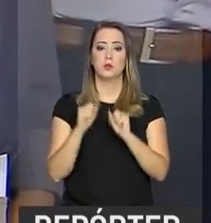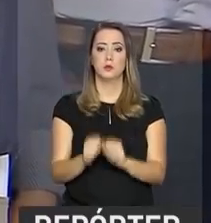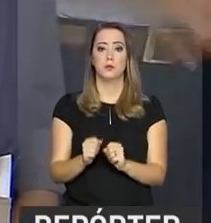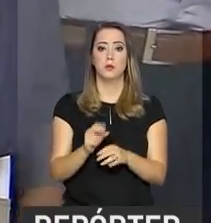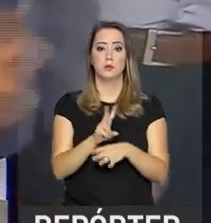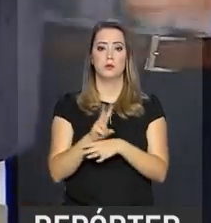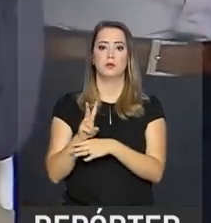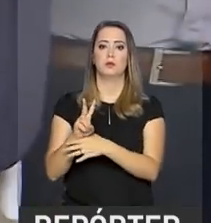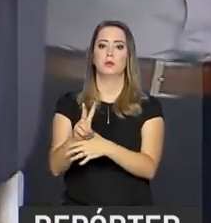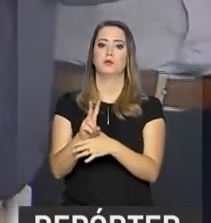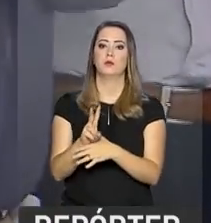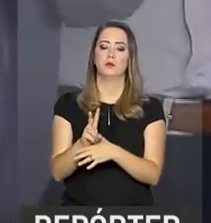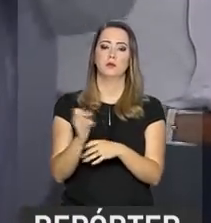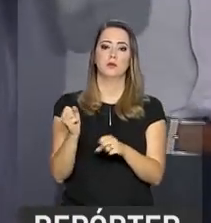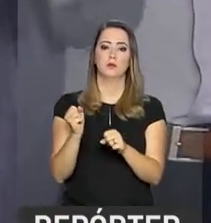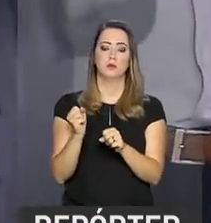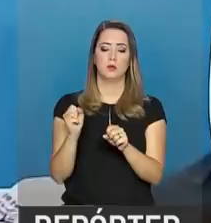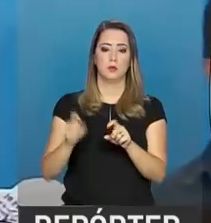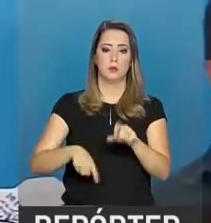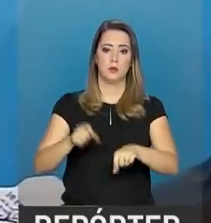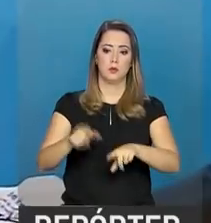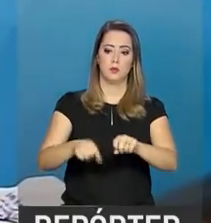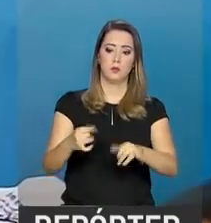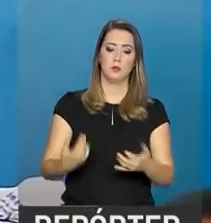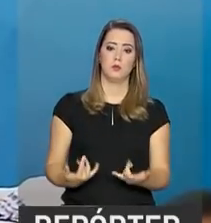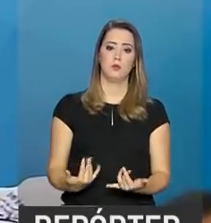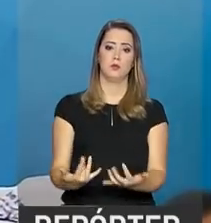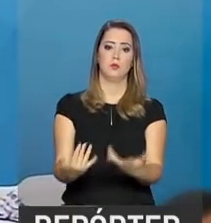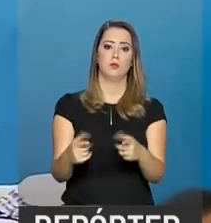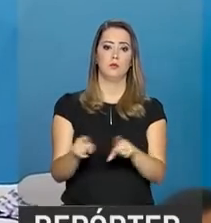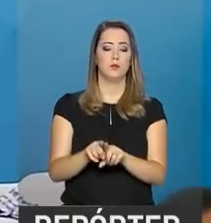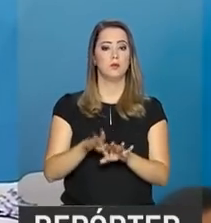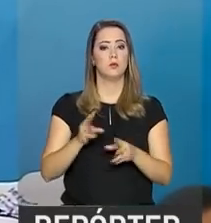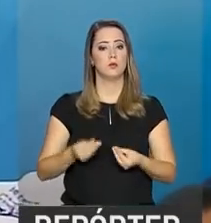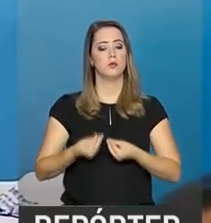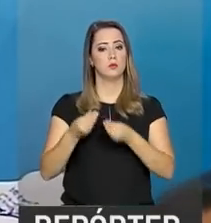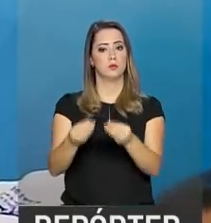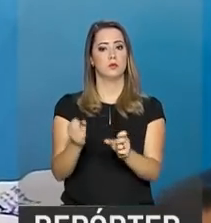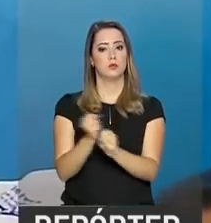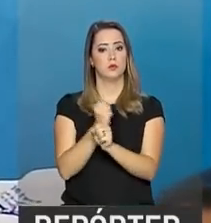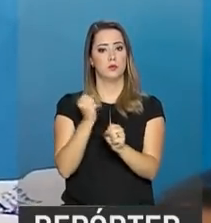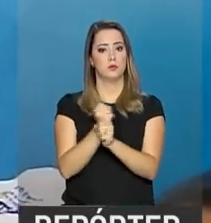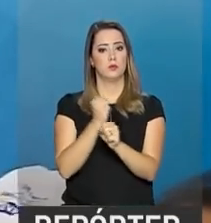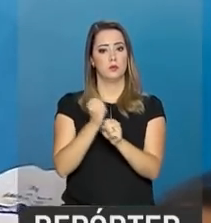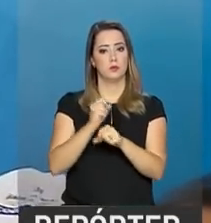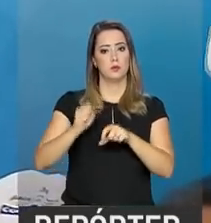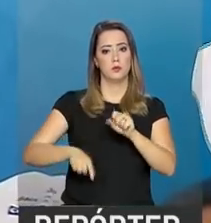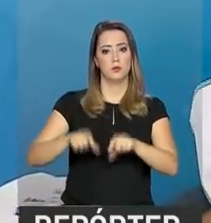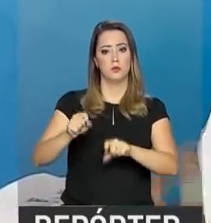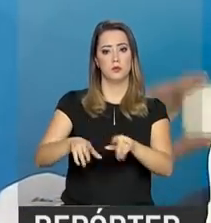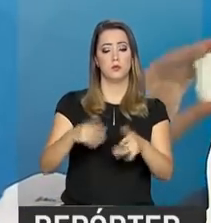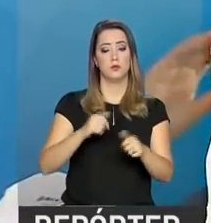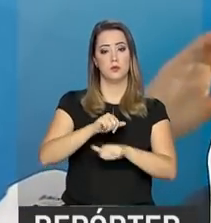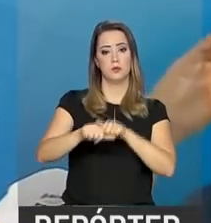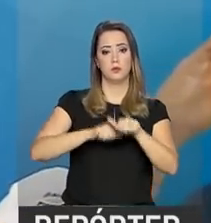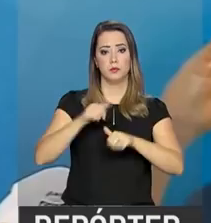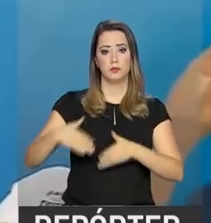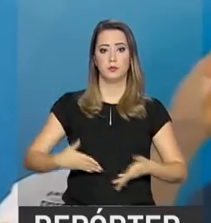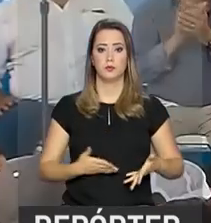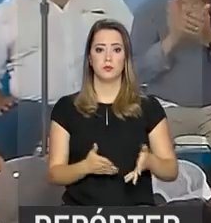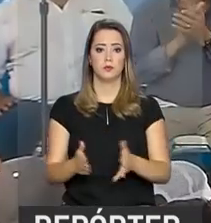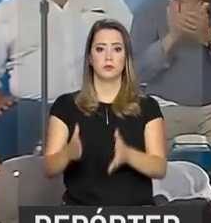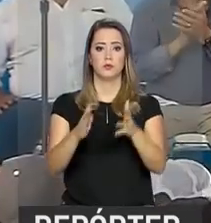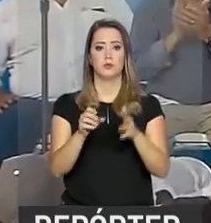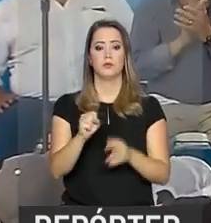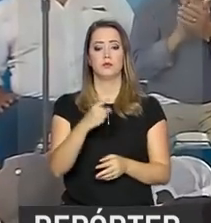crédito para financiar a produção temer disse que com a entrega de obras como a do baixio de irecê essa transposição do são